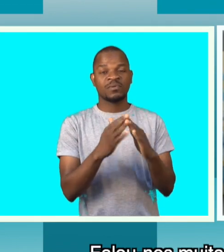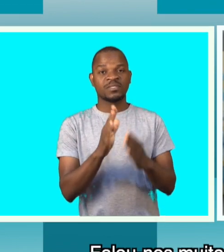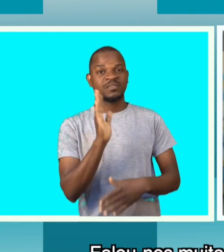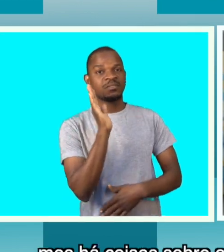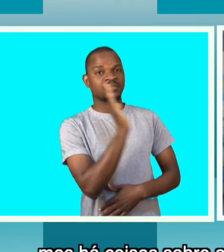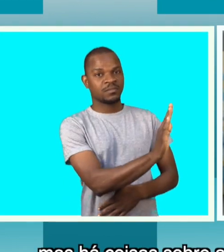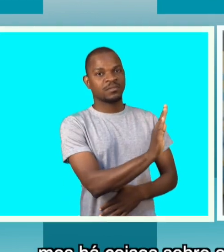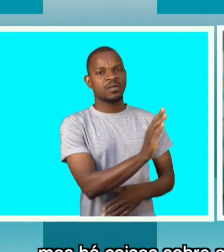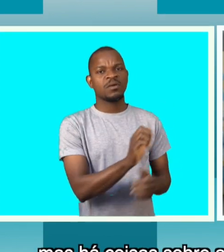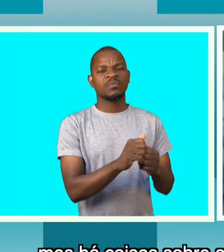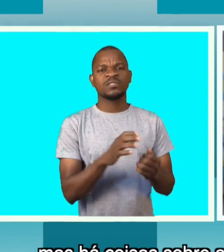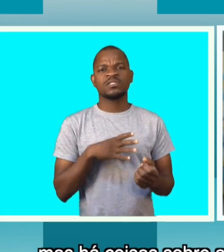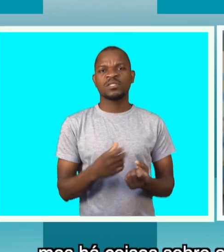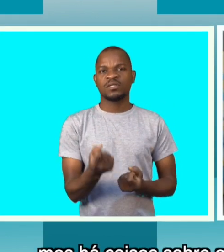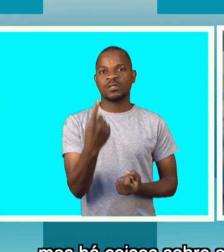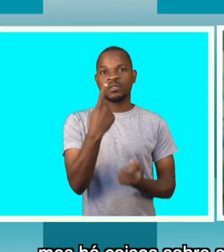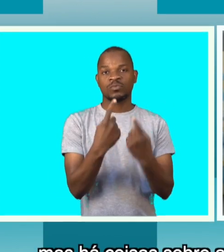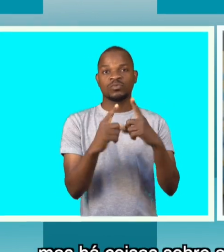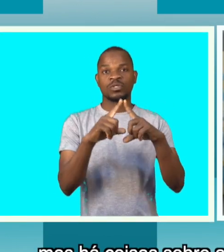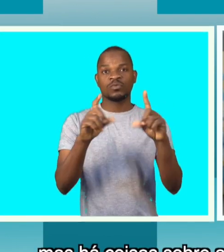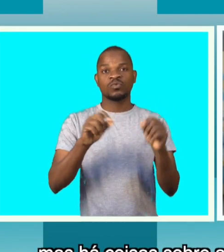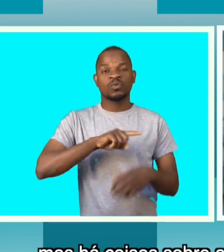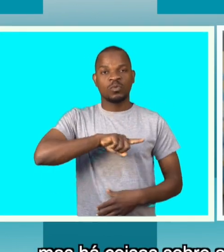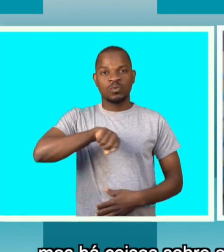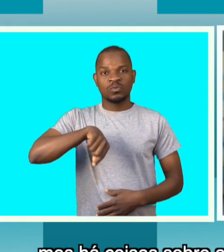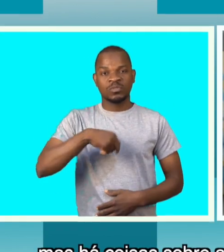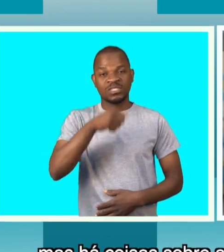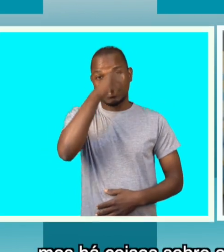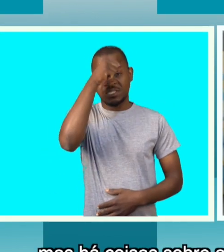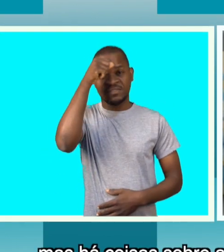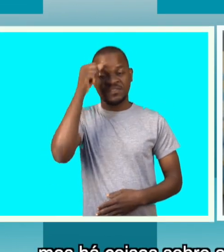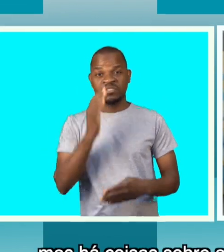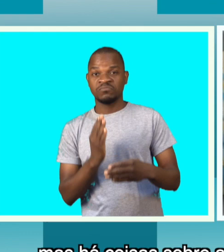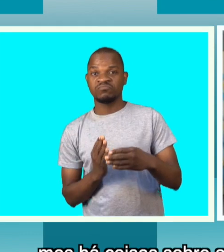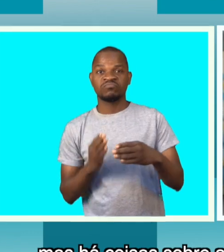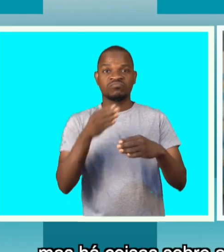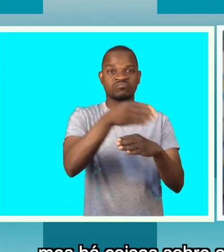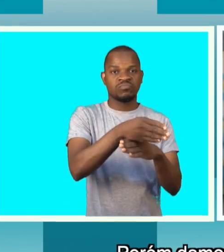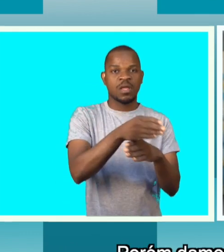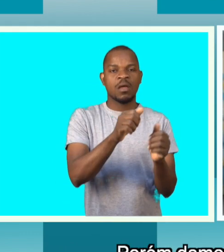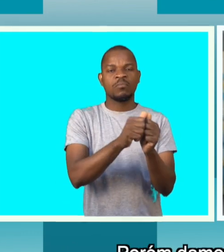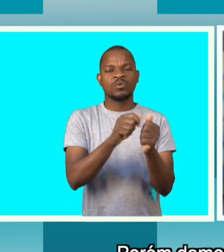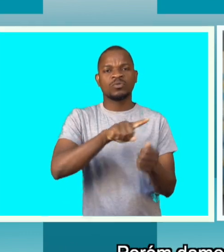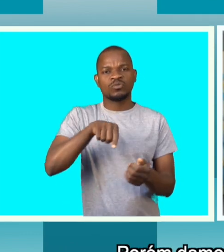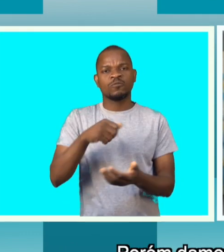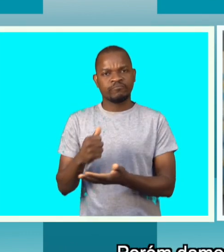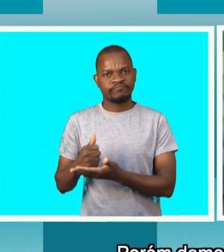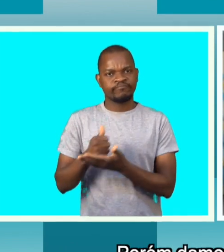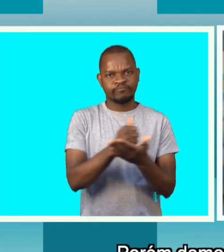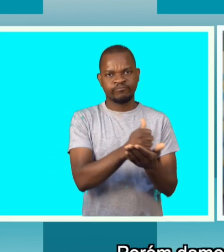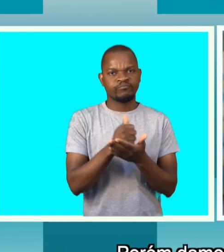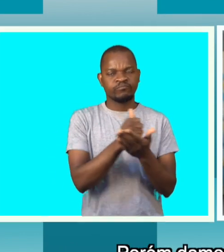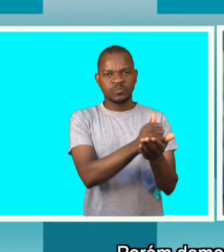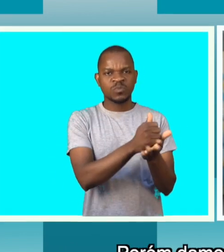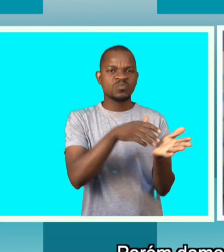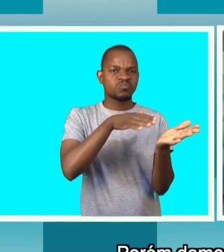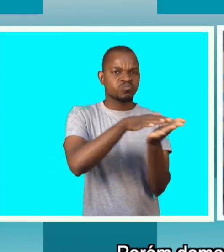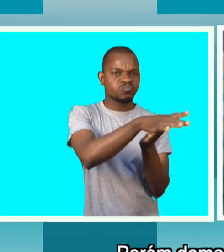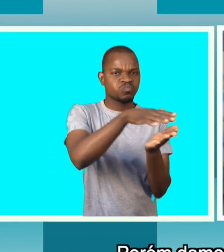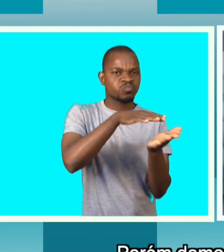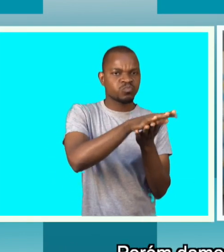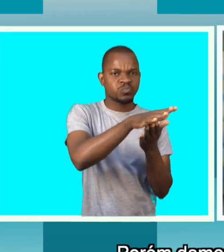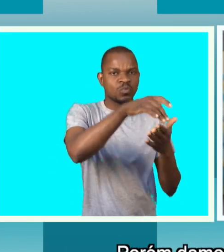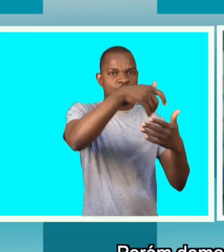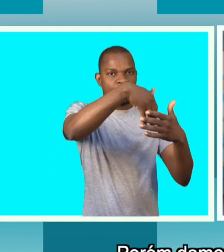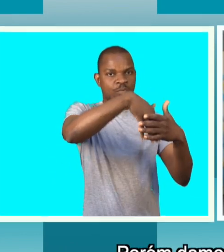dele mas já viu coisas que agora se directamente mulher no g1 de vir mais deve ter apoio de vista